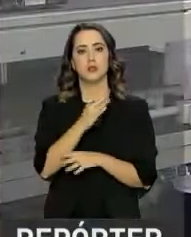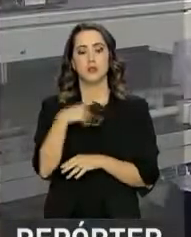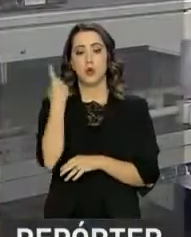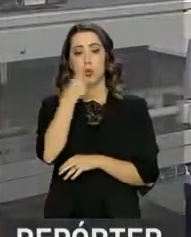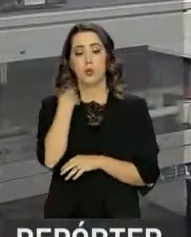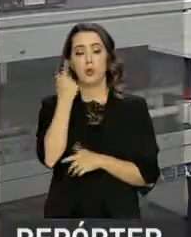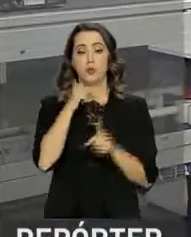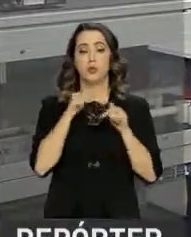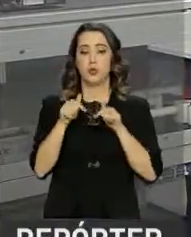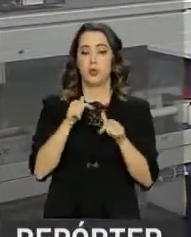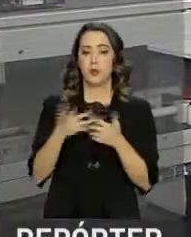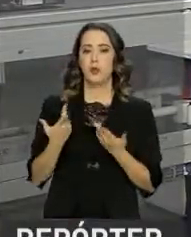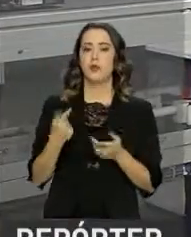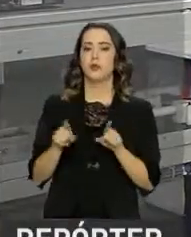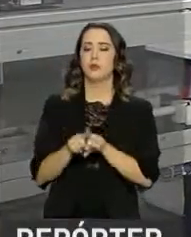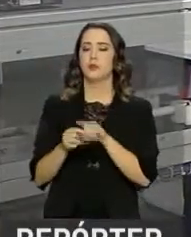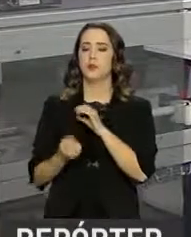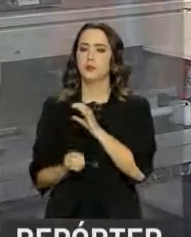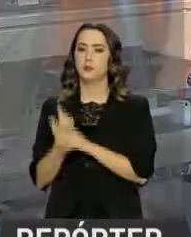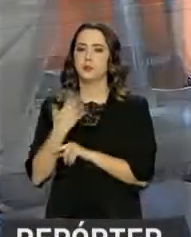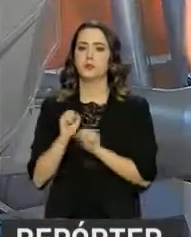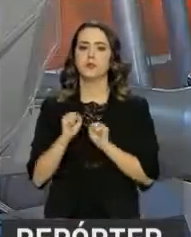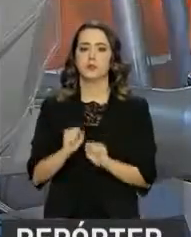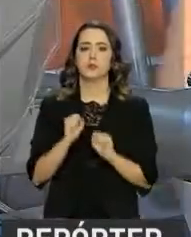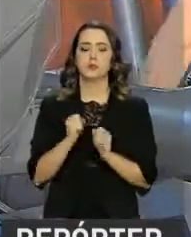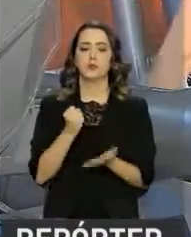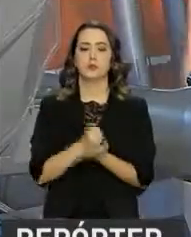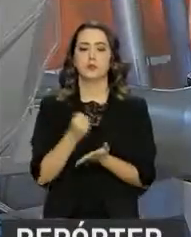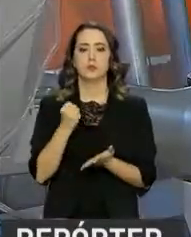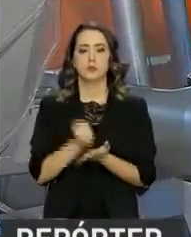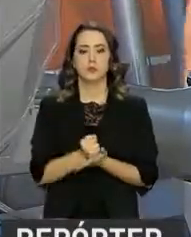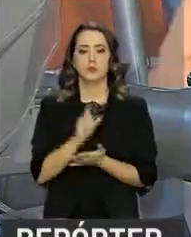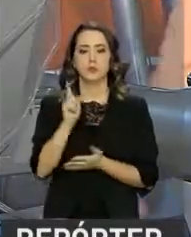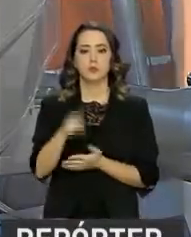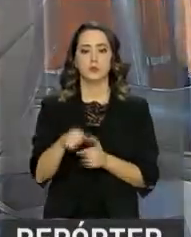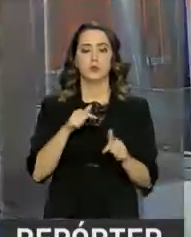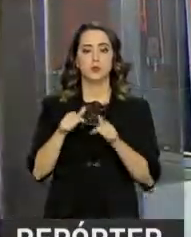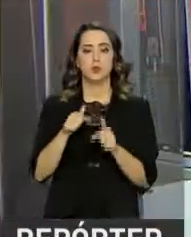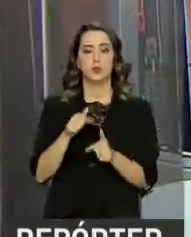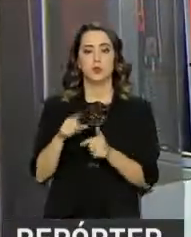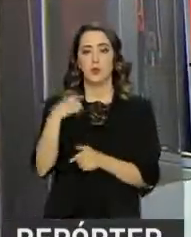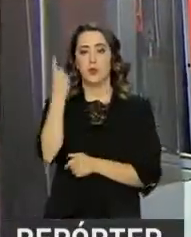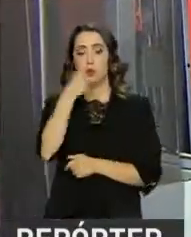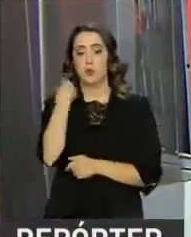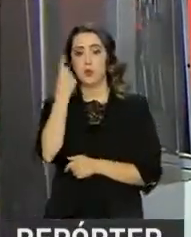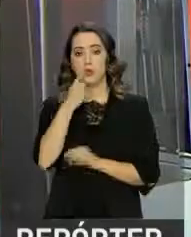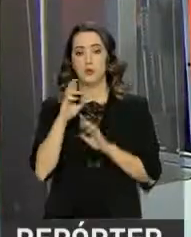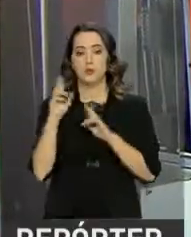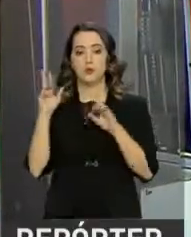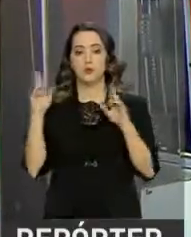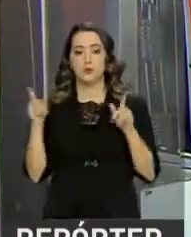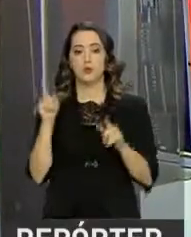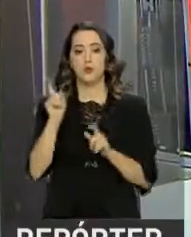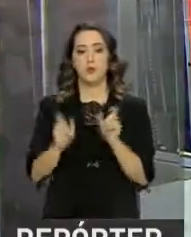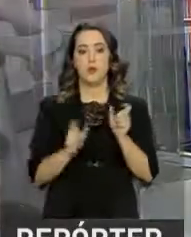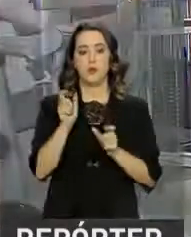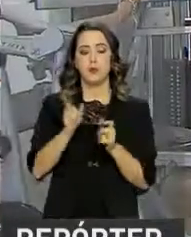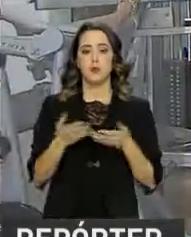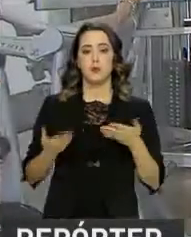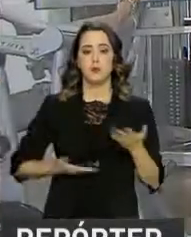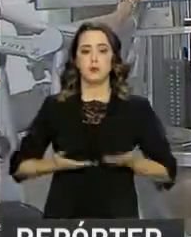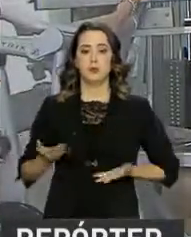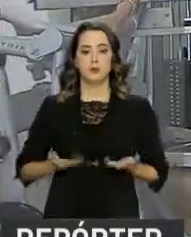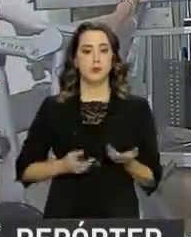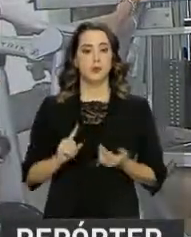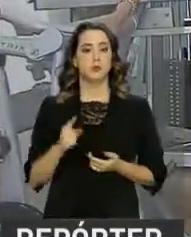jornada. Também foram criadas possibilidades de contratação, como o trabalho intermitente, em que o empregado presta serviço